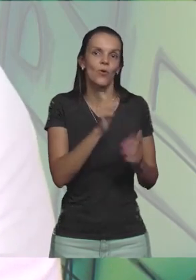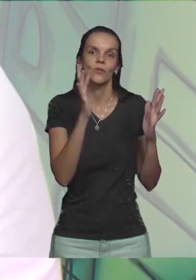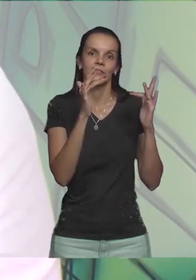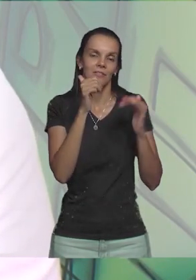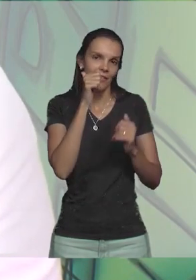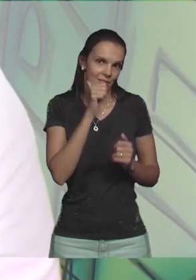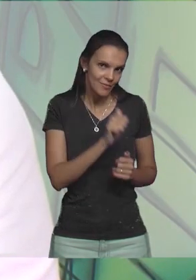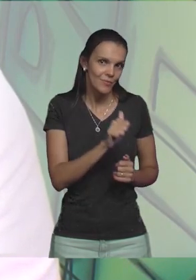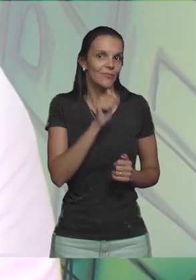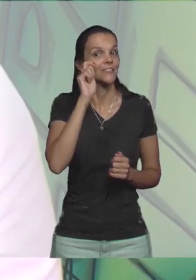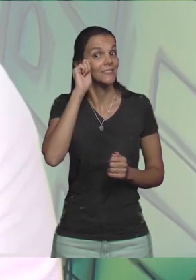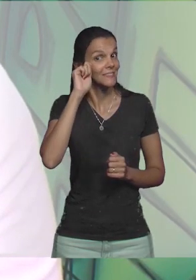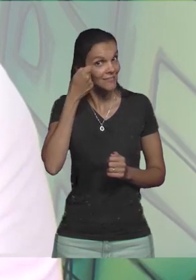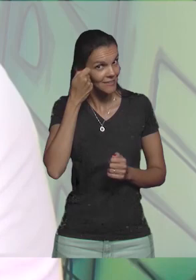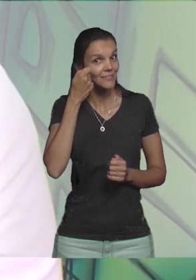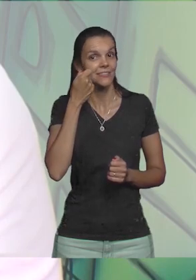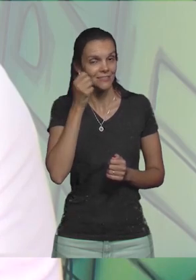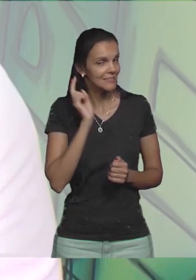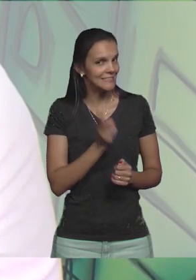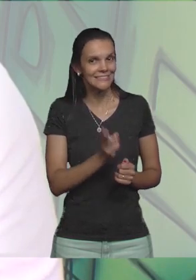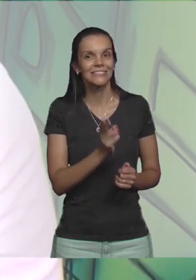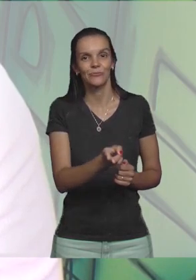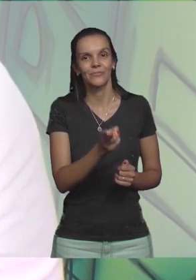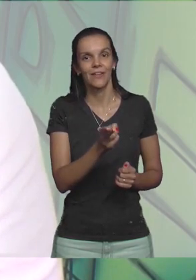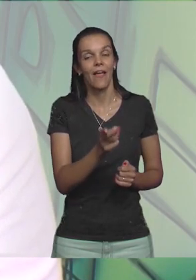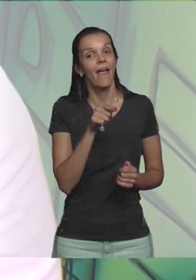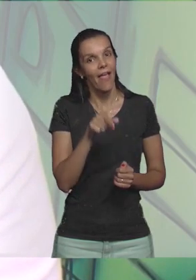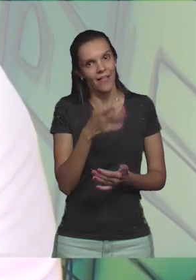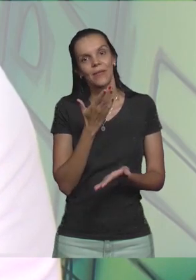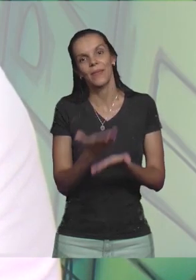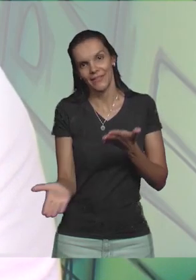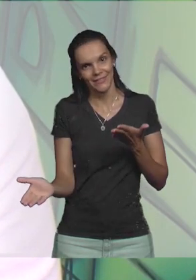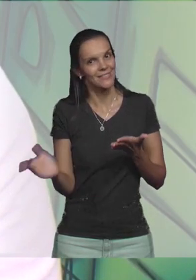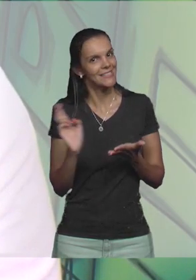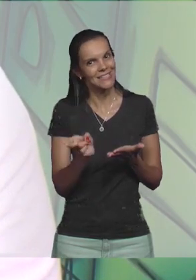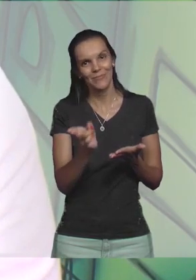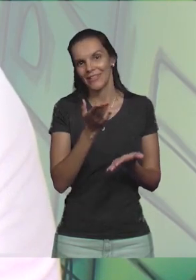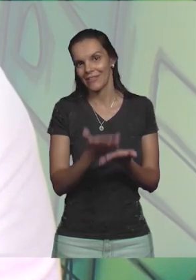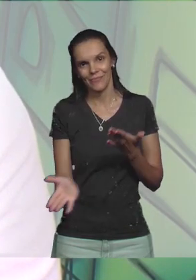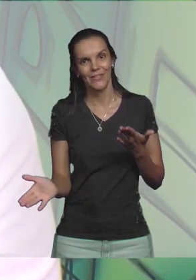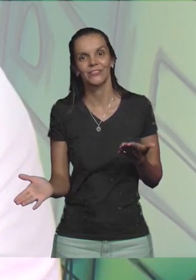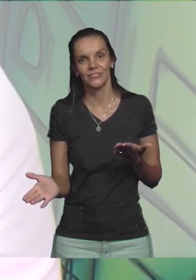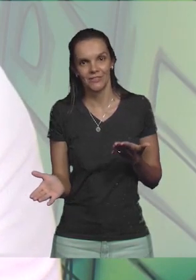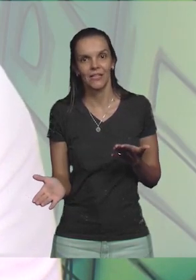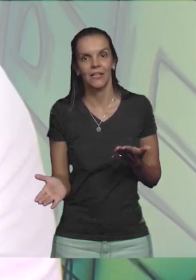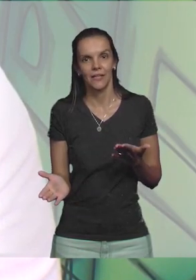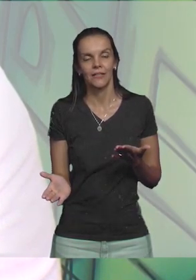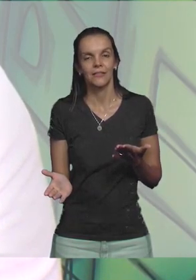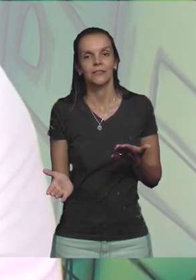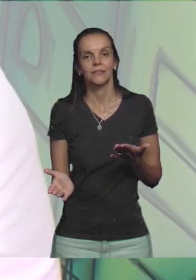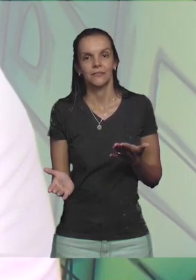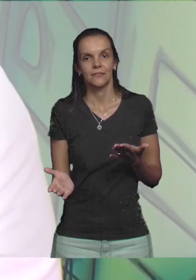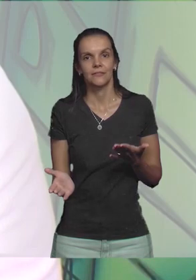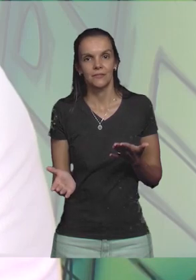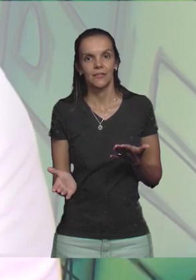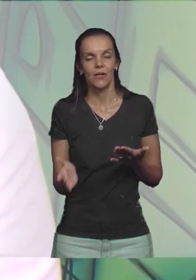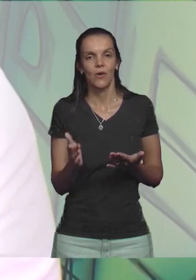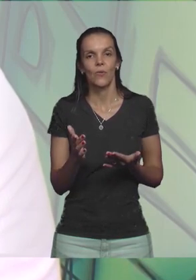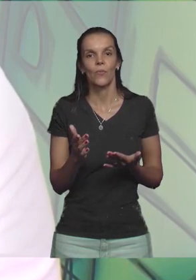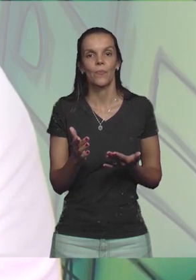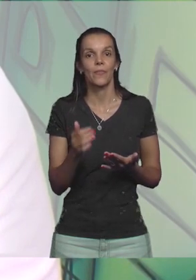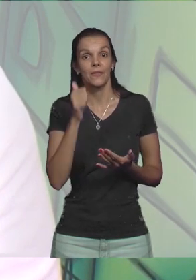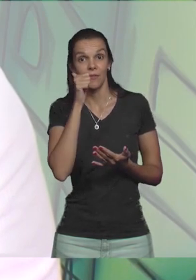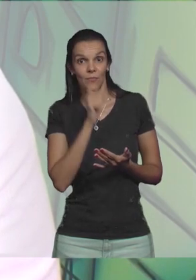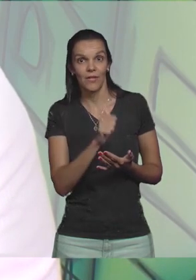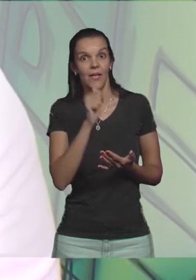é a namorada negra, porque são elas que perdem, na verdade, né? Então, essa camada da população, que é bem